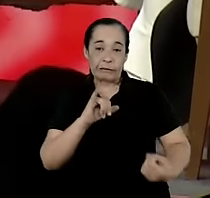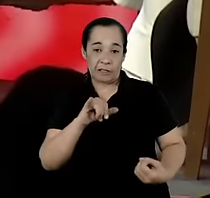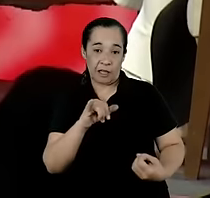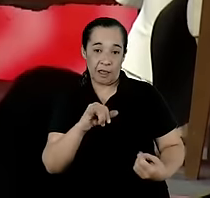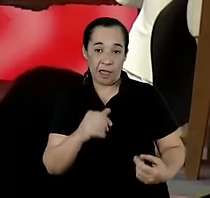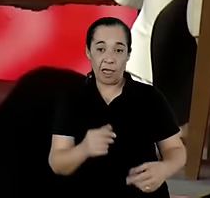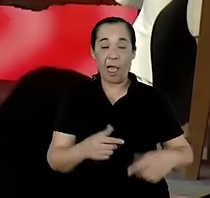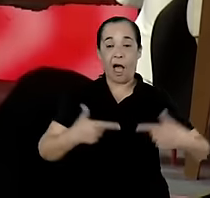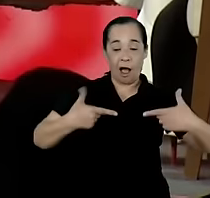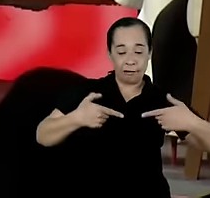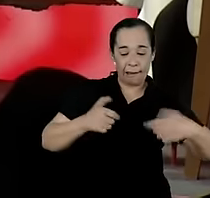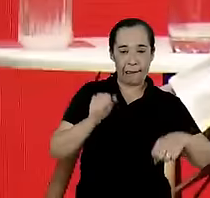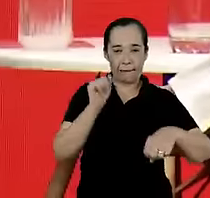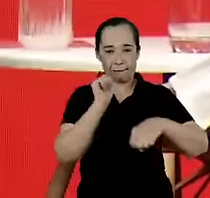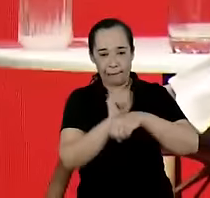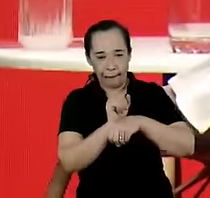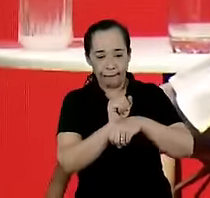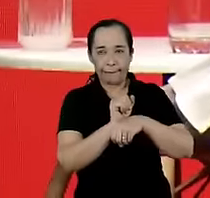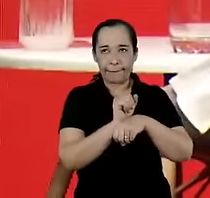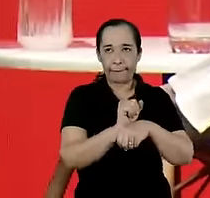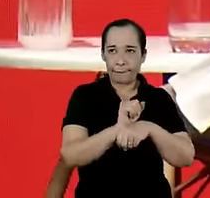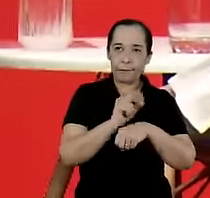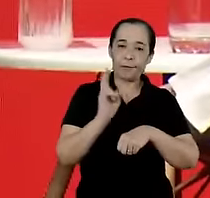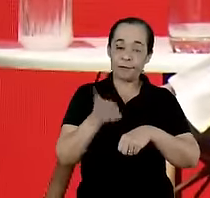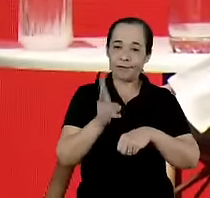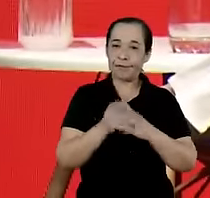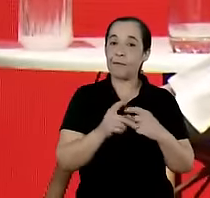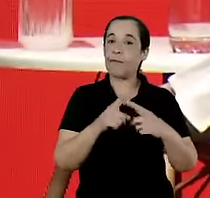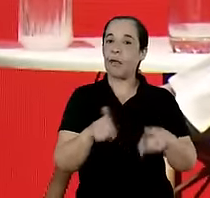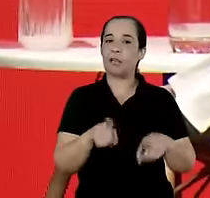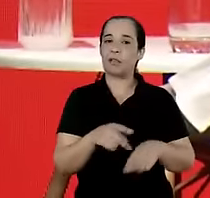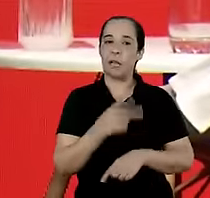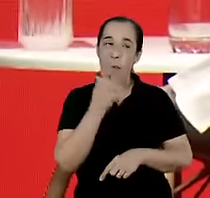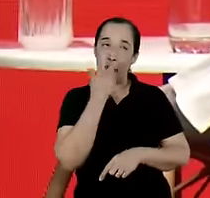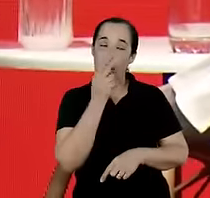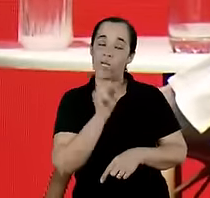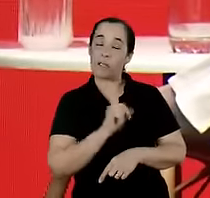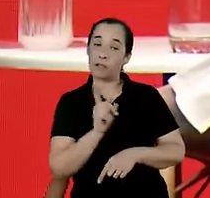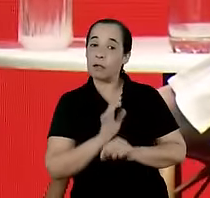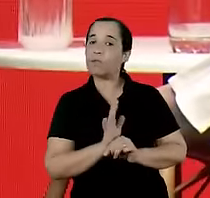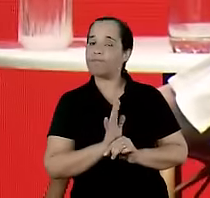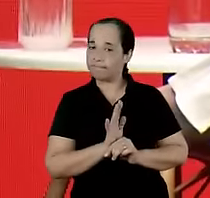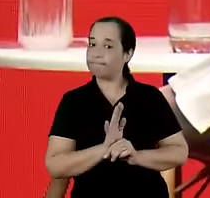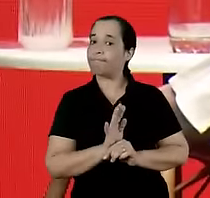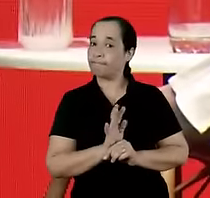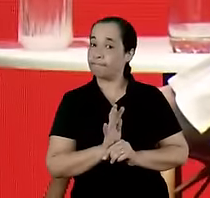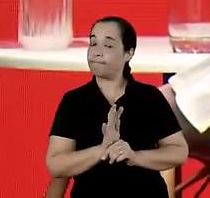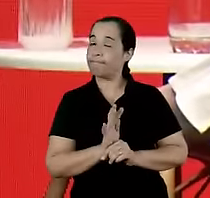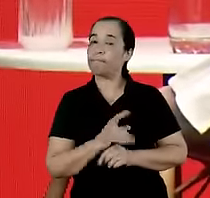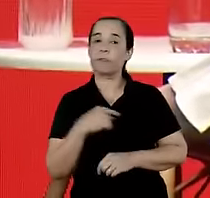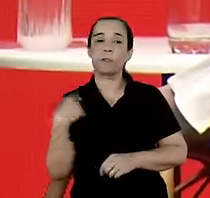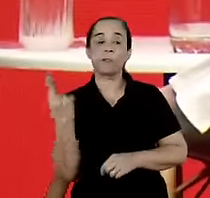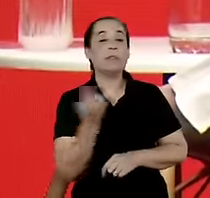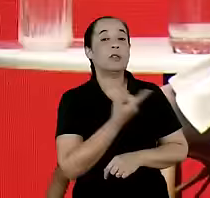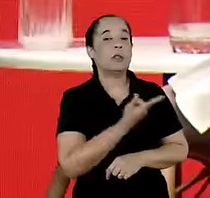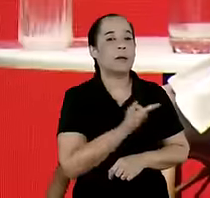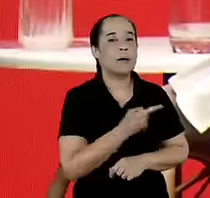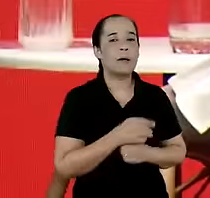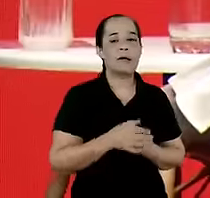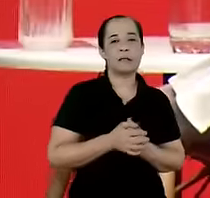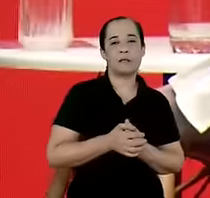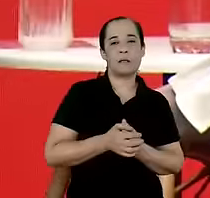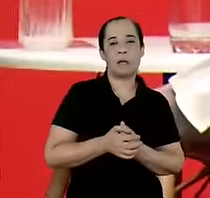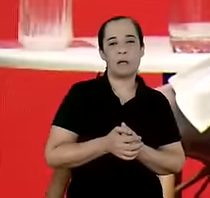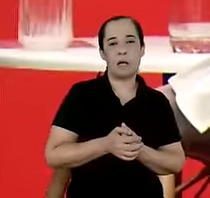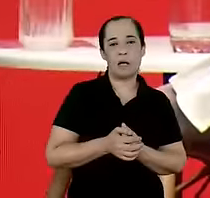né no Oriente Médio aparentemente não né então a gente também não tá com não tá colocando no cenário